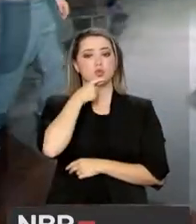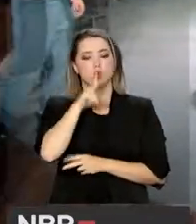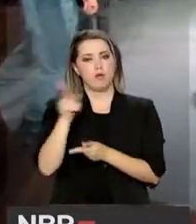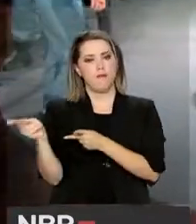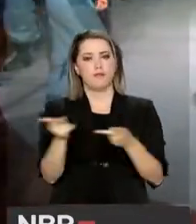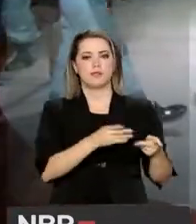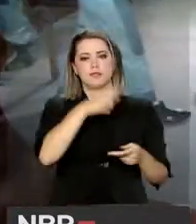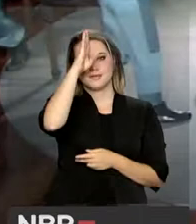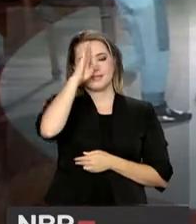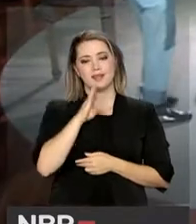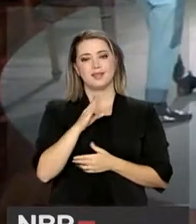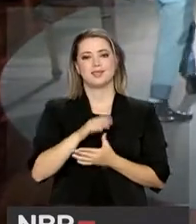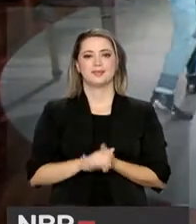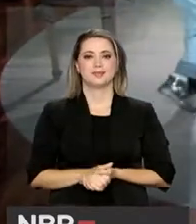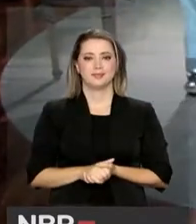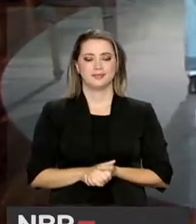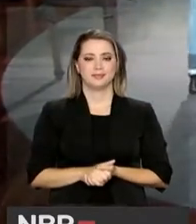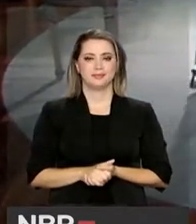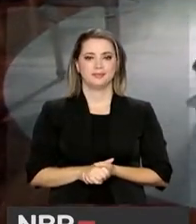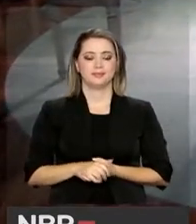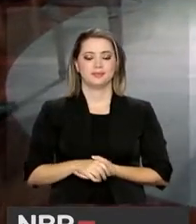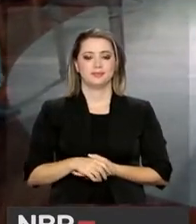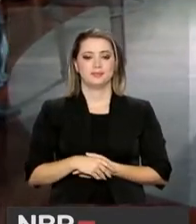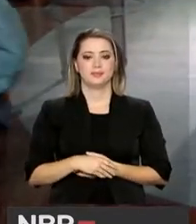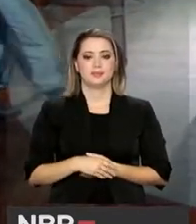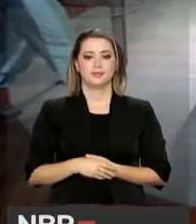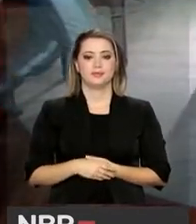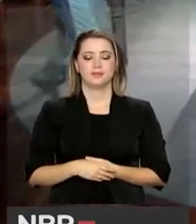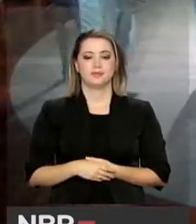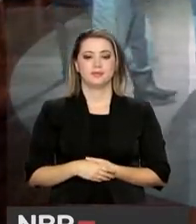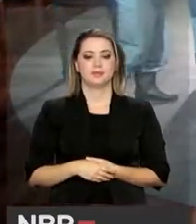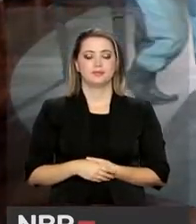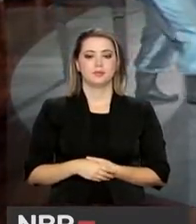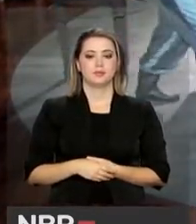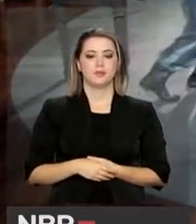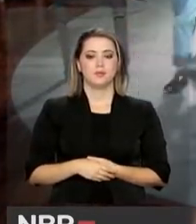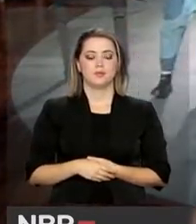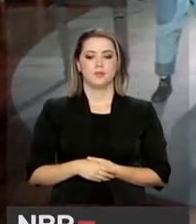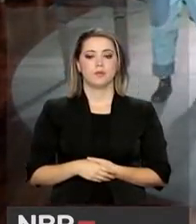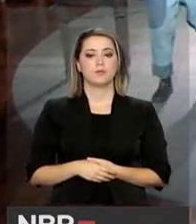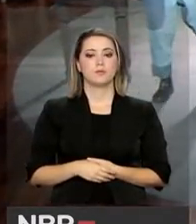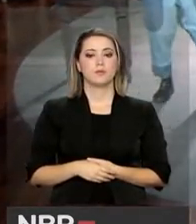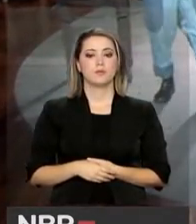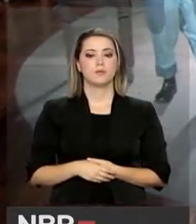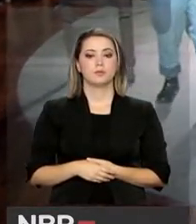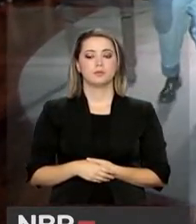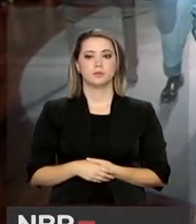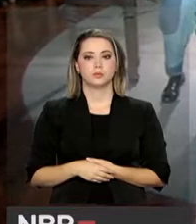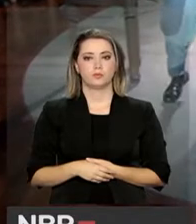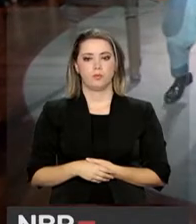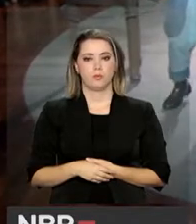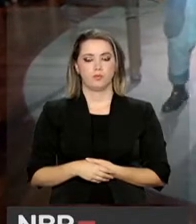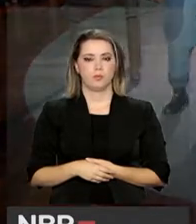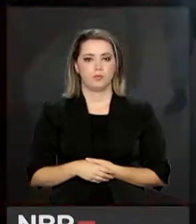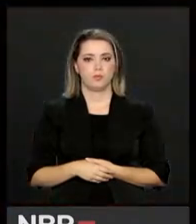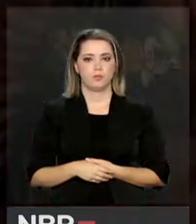visitação é de graça. Quando a obra terminou, ele mesmo se apossou e o mundo acabou. Não, não, não, não!